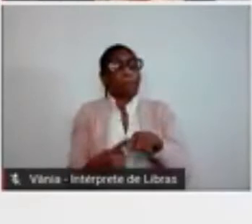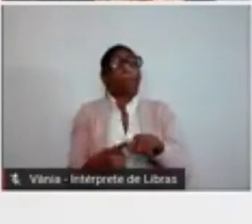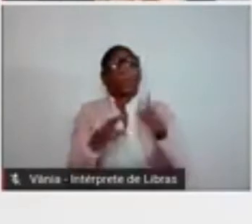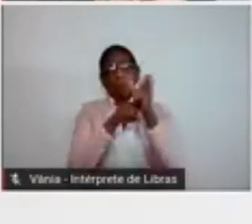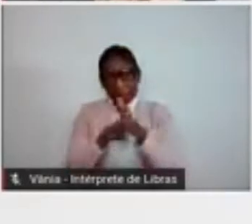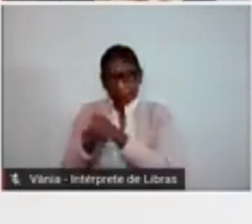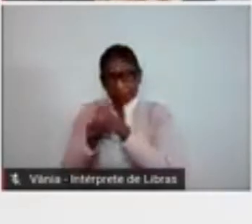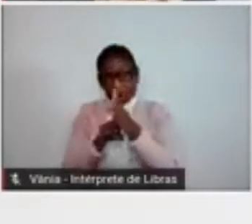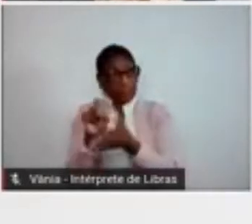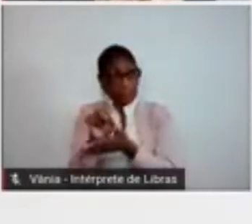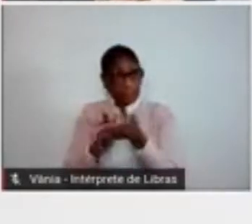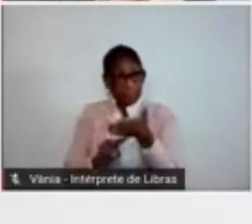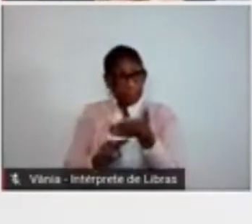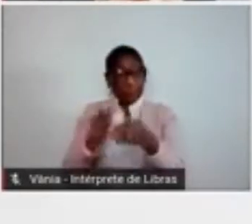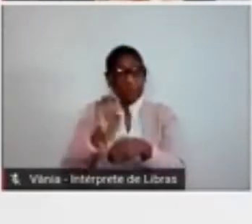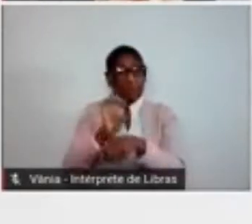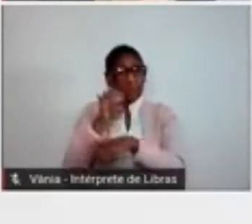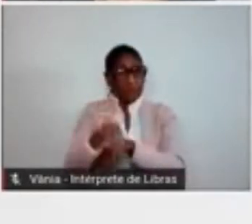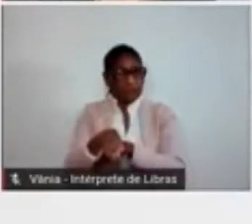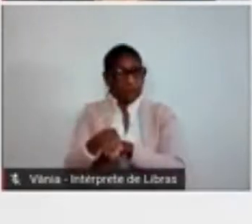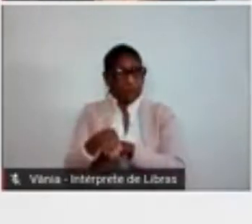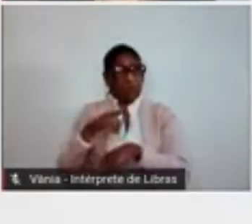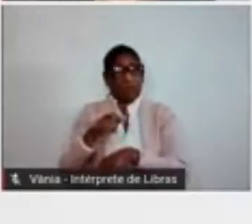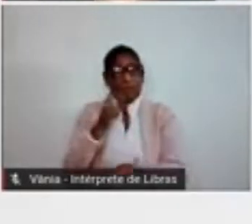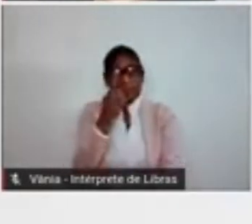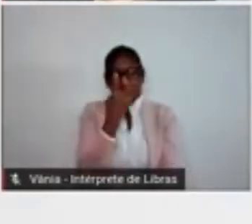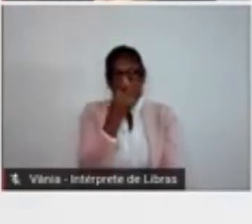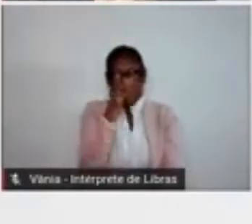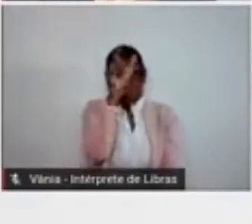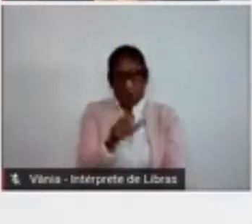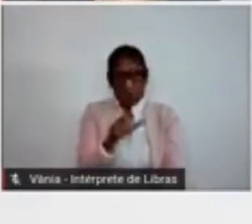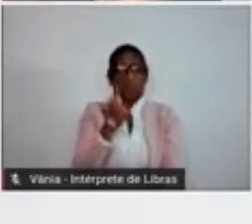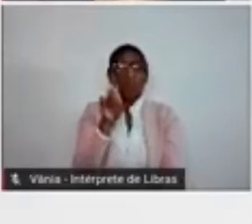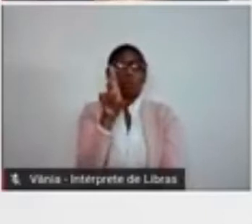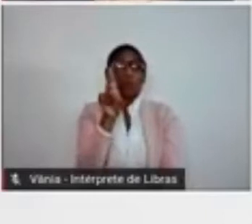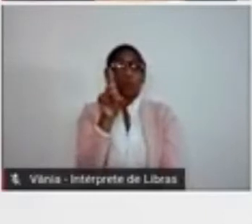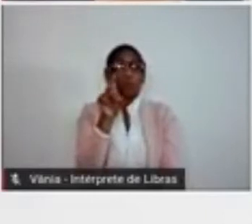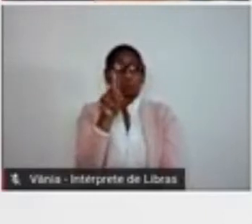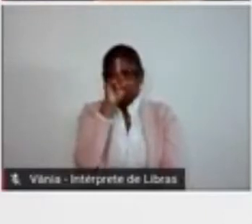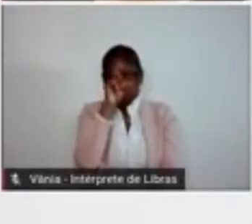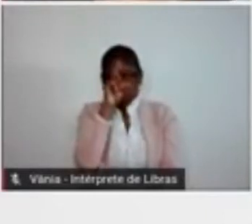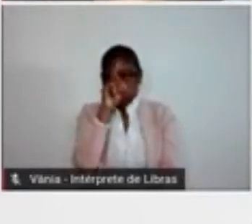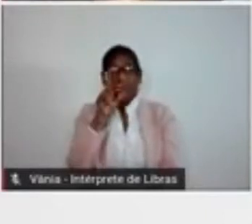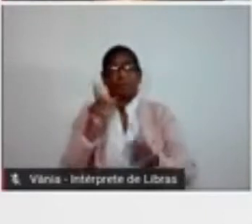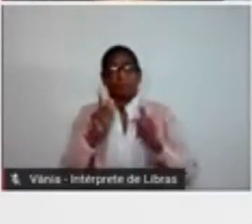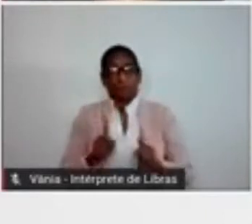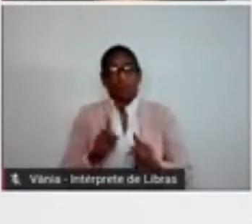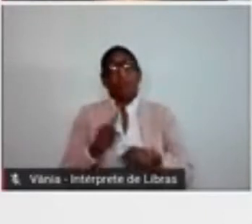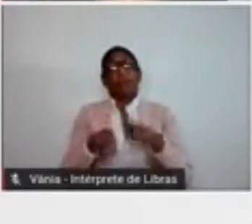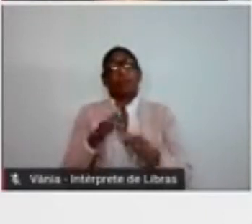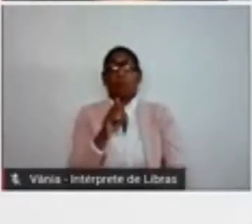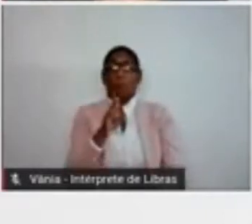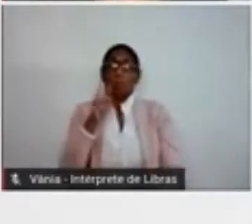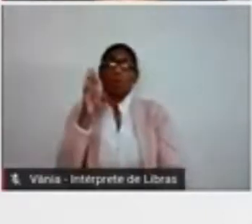Erechim, ele tinha tido, primeira coluna ali, a gente observa, tinha 12 hospitalizações, foi a 18 e